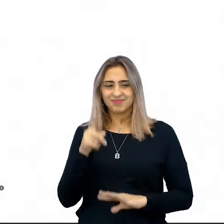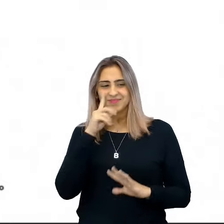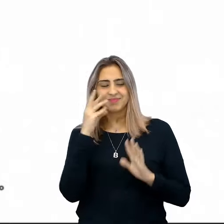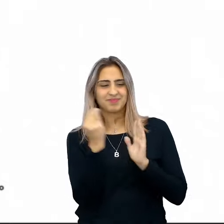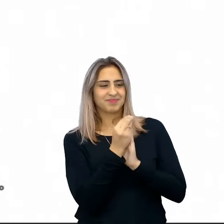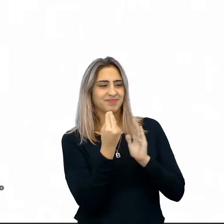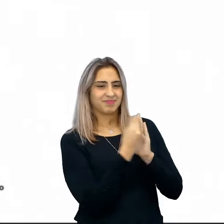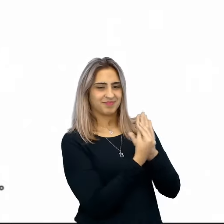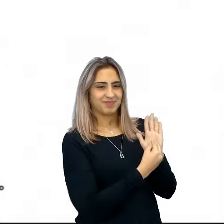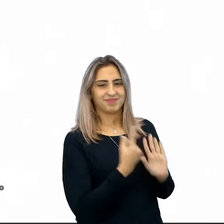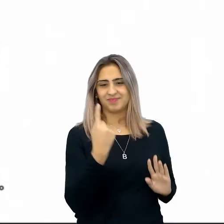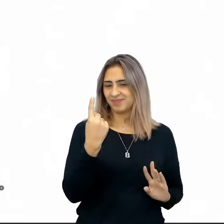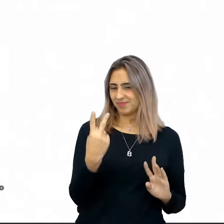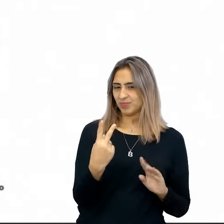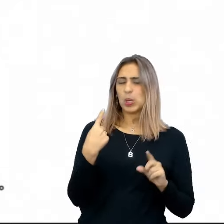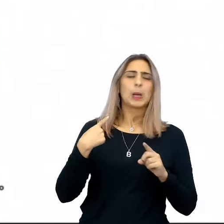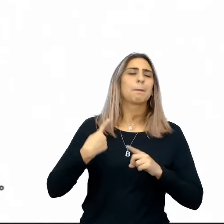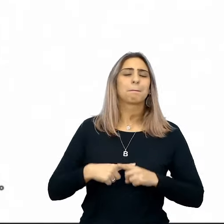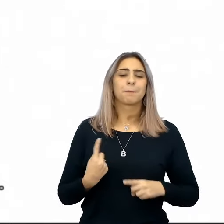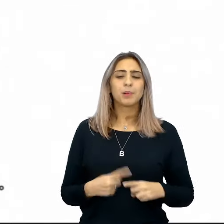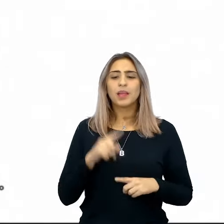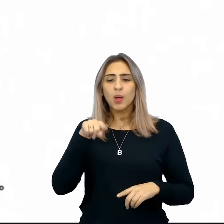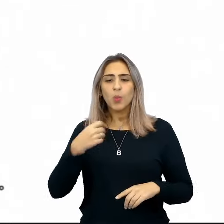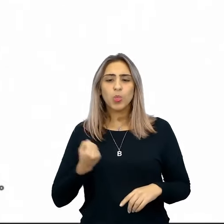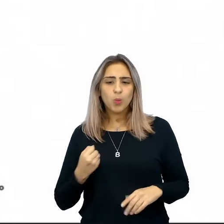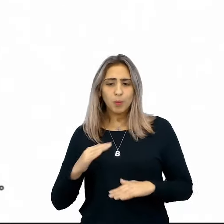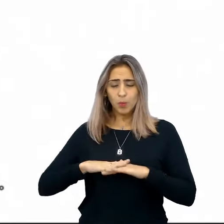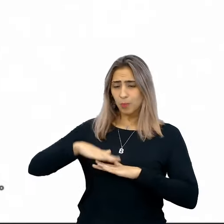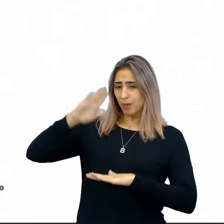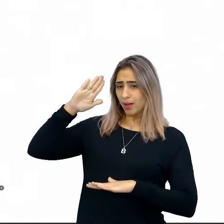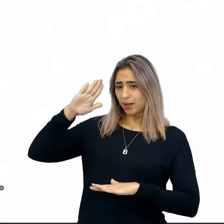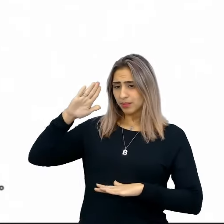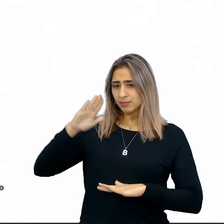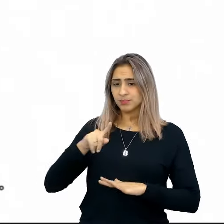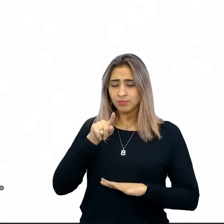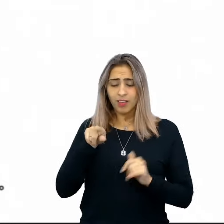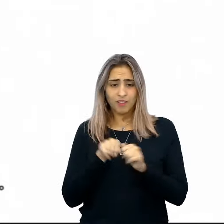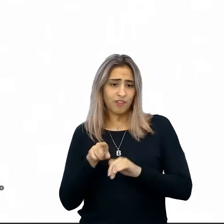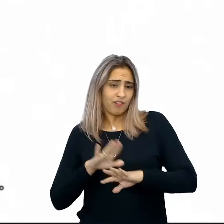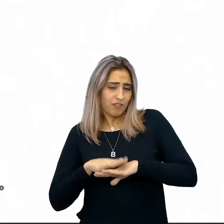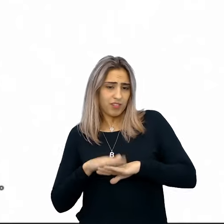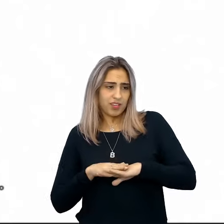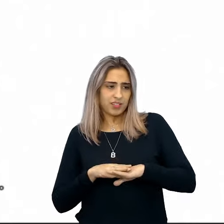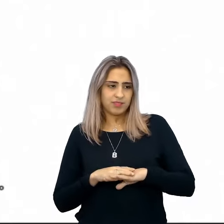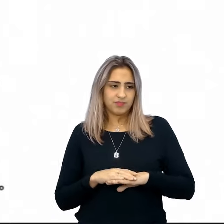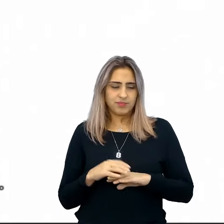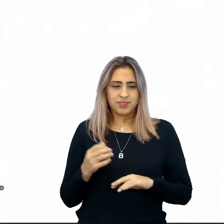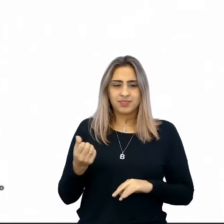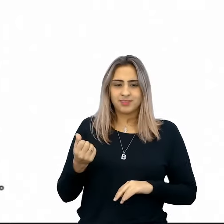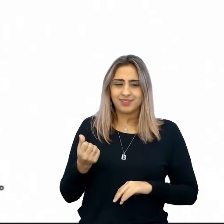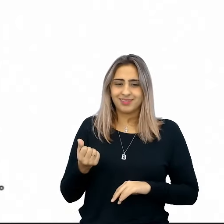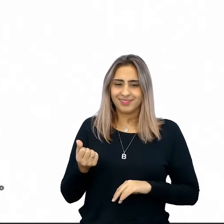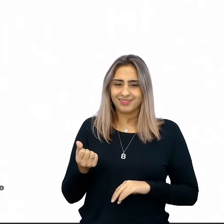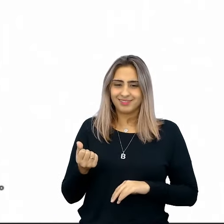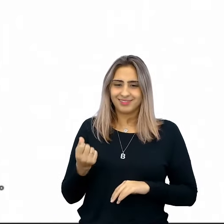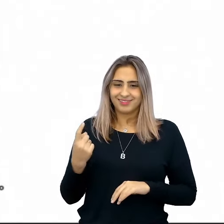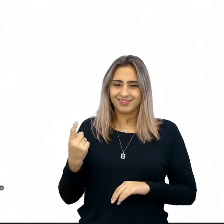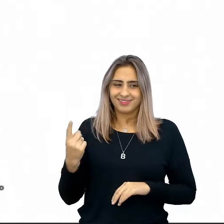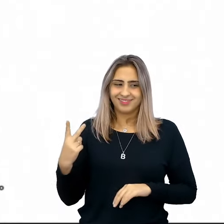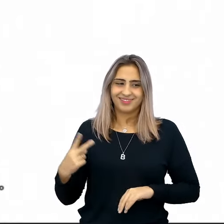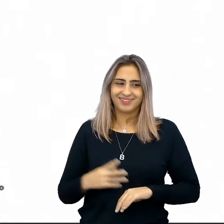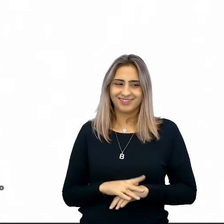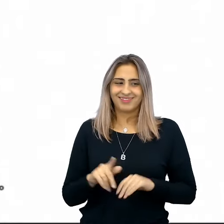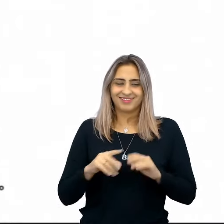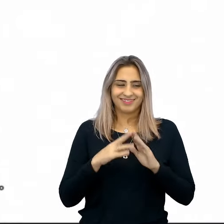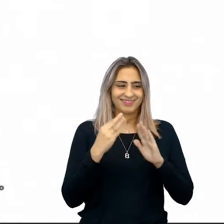lá o 12, porque é o maior número, né, que foi apresentado na situação. Então, entre o 6 e o 12, ela colocou o 12